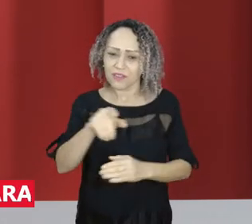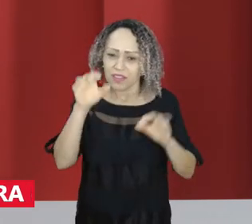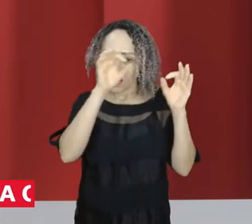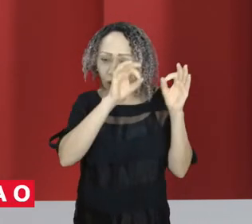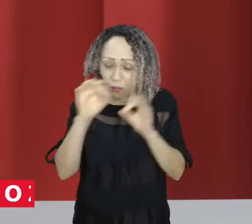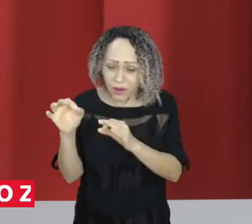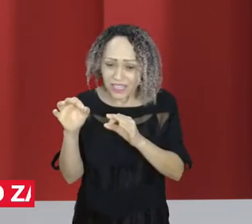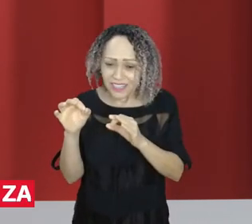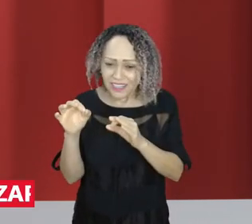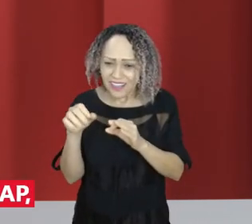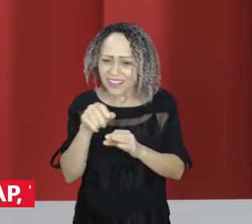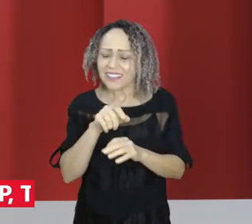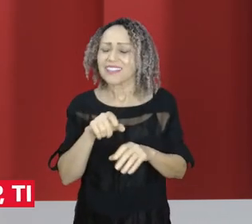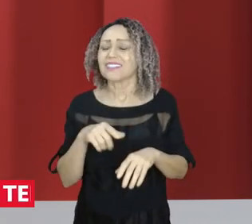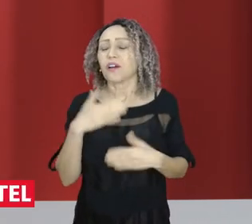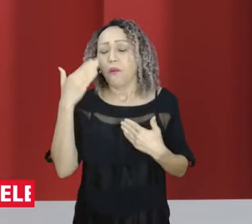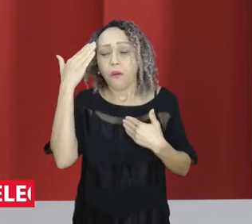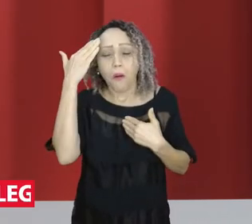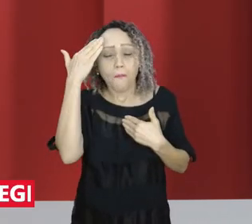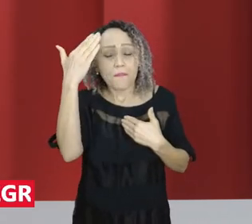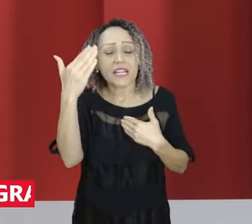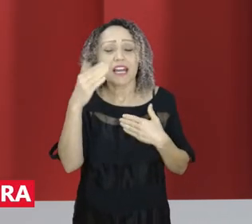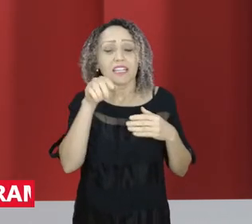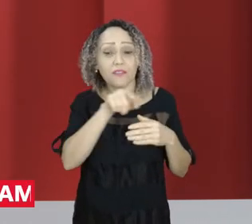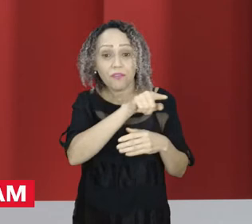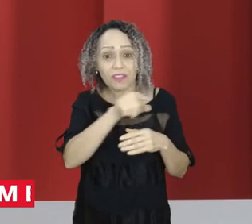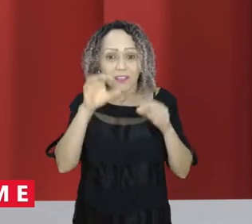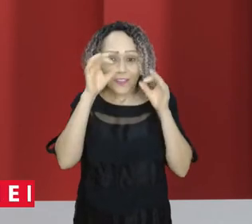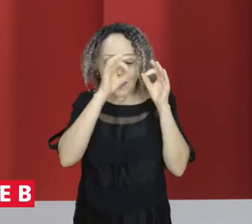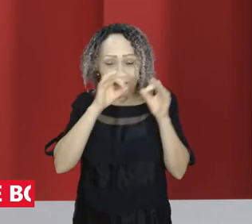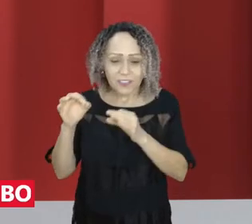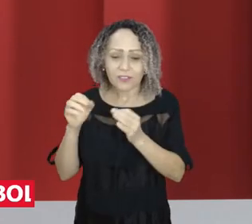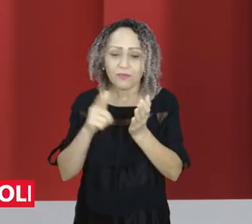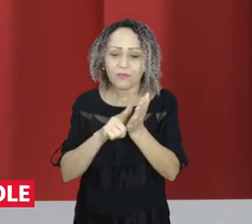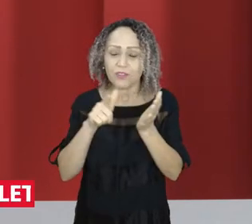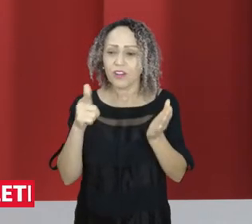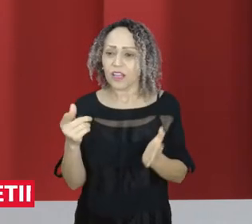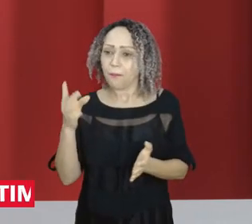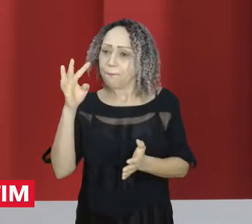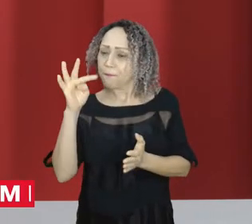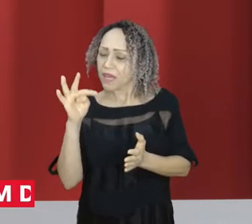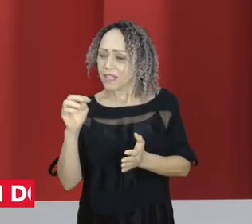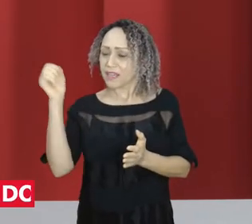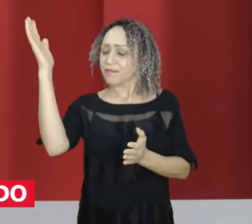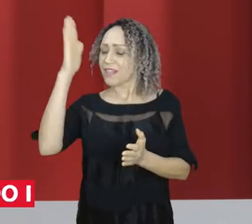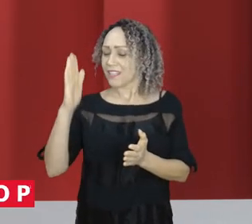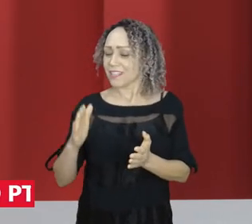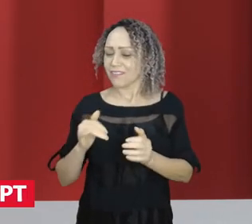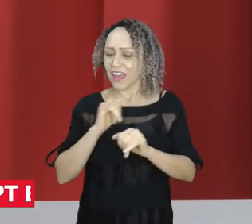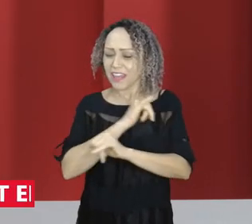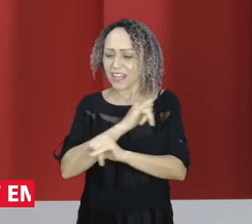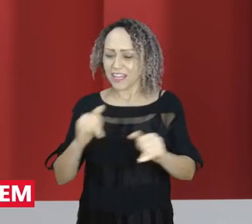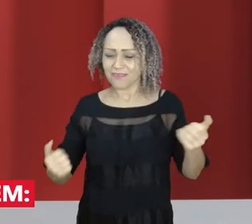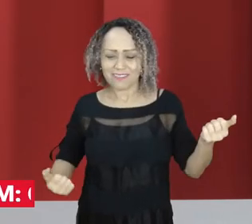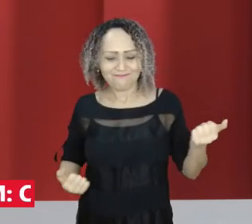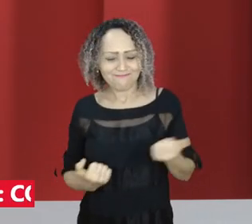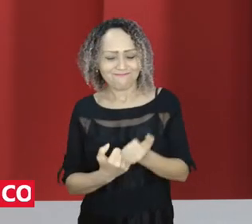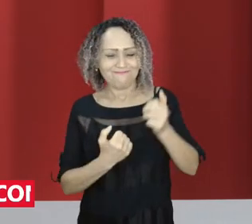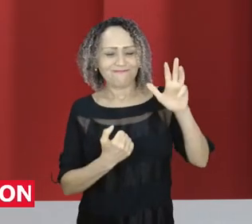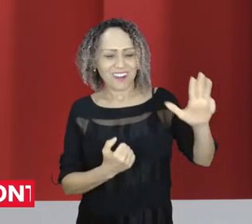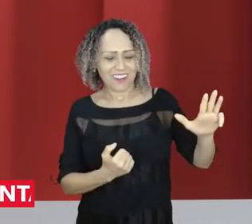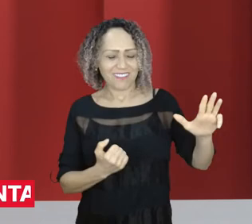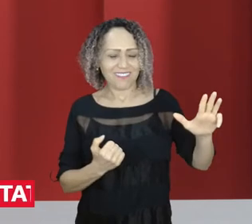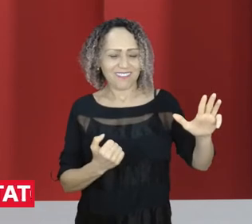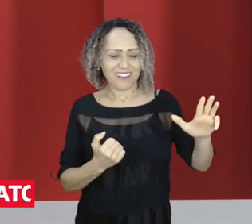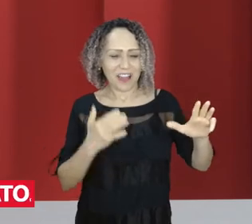sua sintonia com o Jornal PT Brasil e com essa campanha que vai eleger Lula presidente no dia 30, porque agora